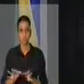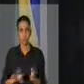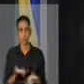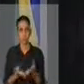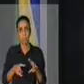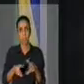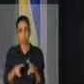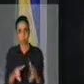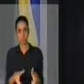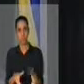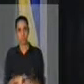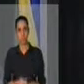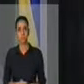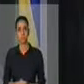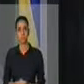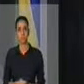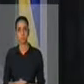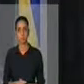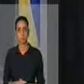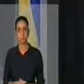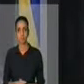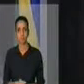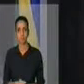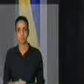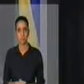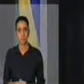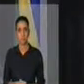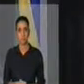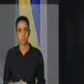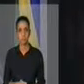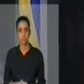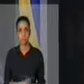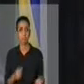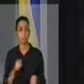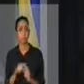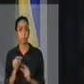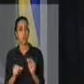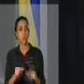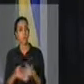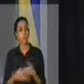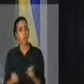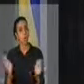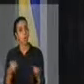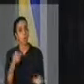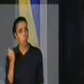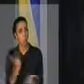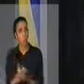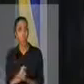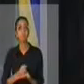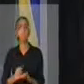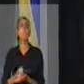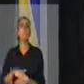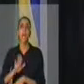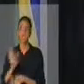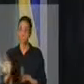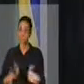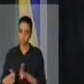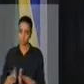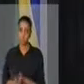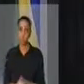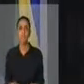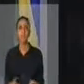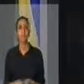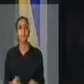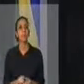As prioridades para a oncologia, avançar na compra regional de medicamentos, aumentar o acesso, revisão e ampliação